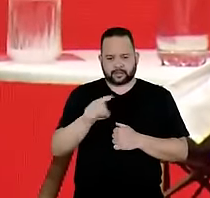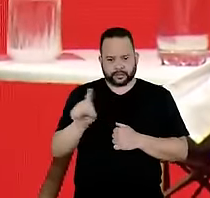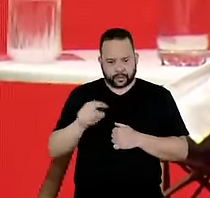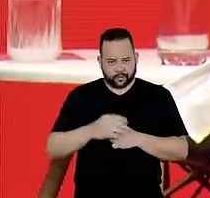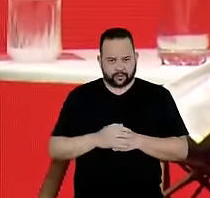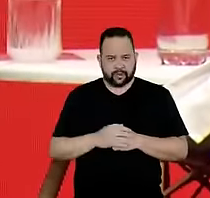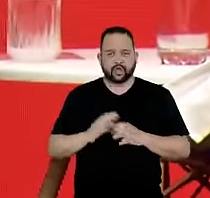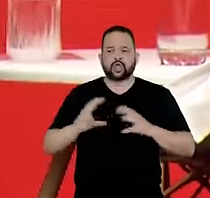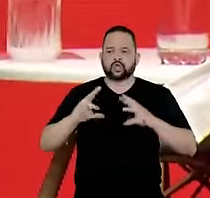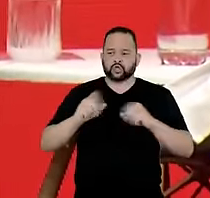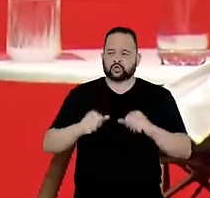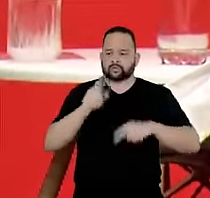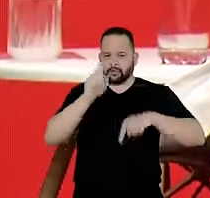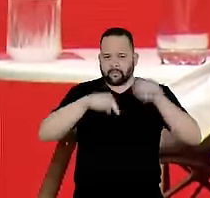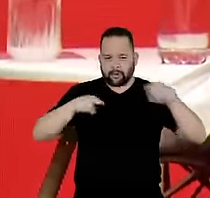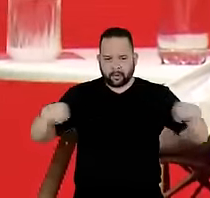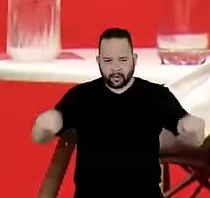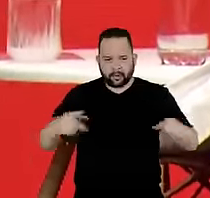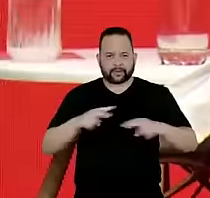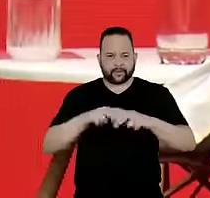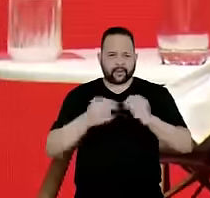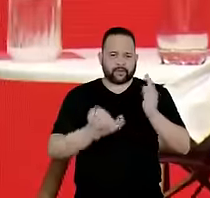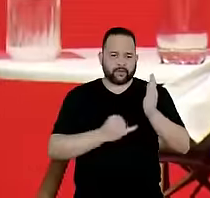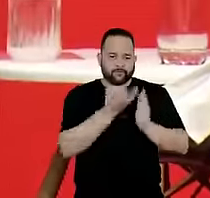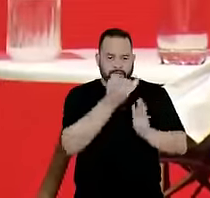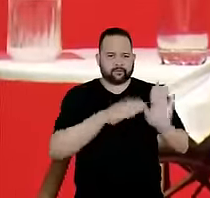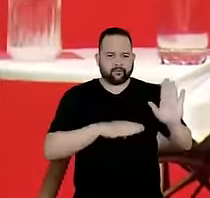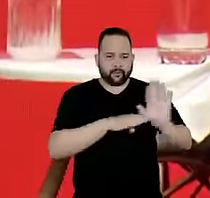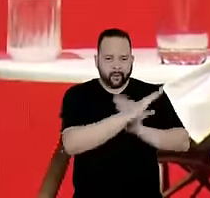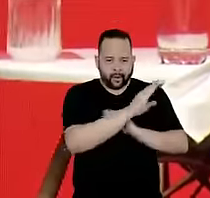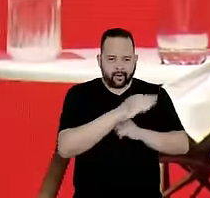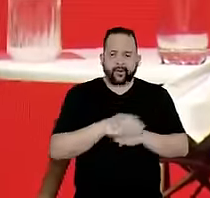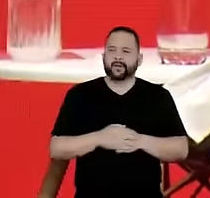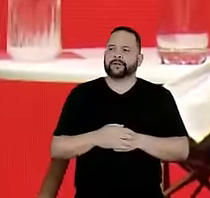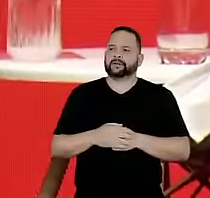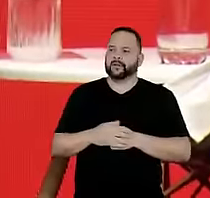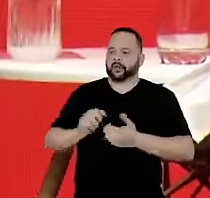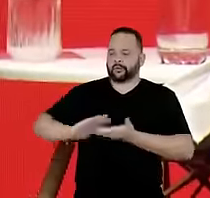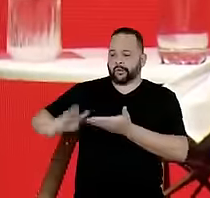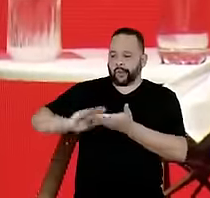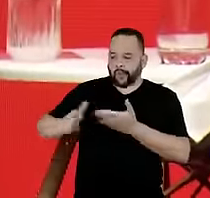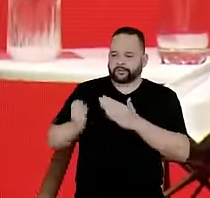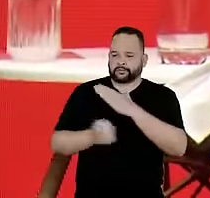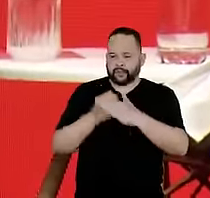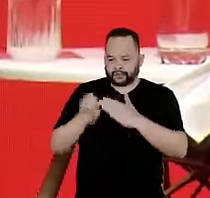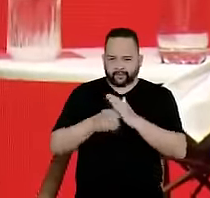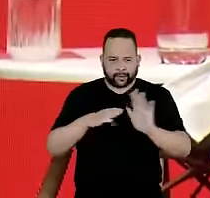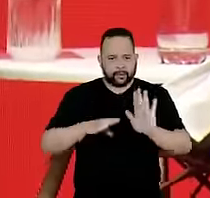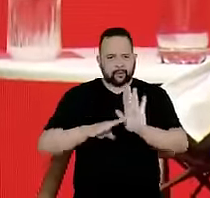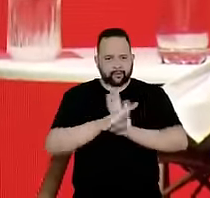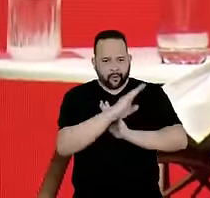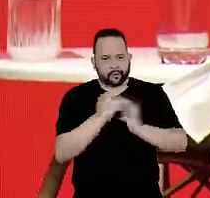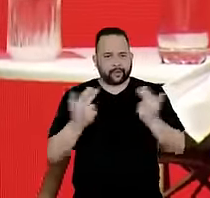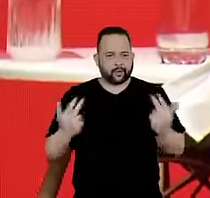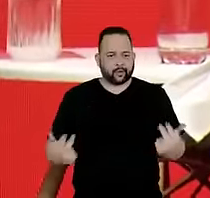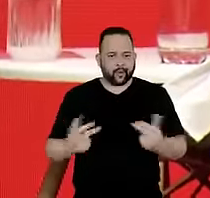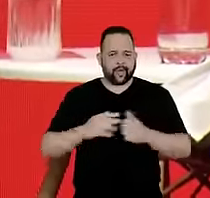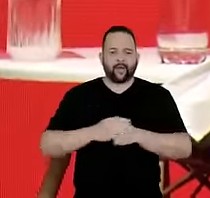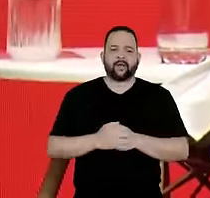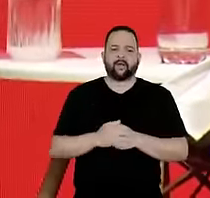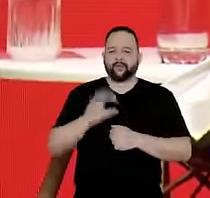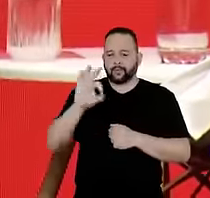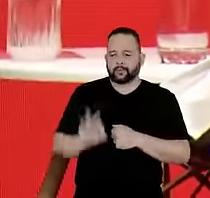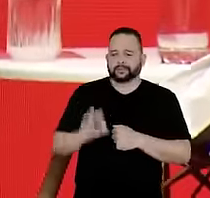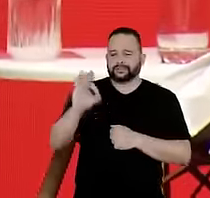sobe juro sobe despesa financeira das empresas sobe ah margem cai você não consegue repassar o preço porque o consumidor também